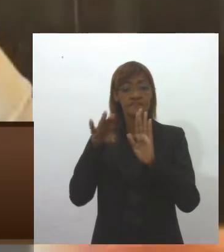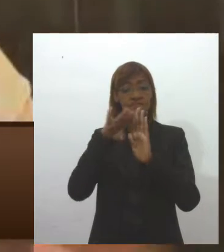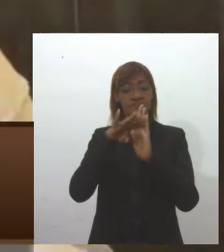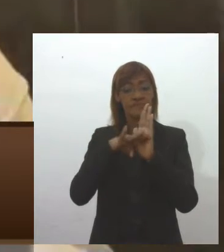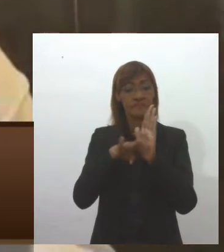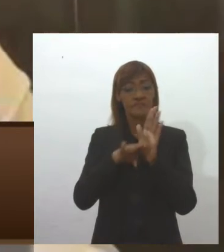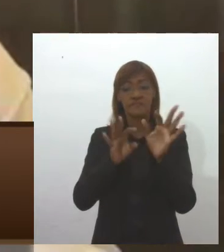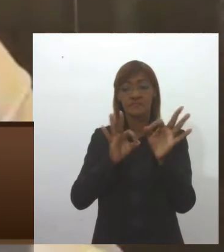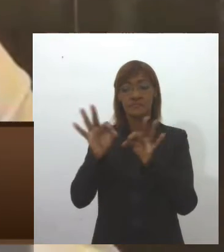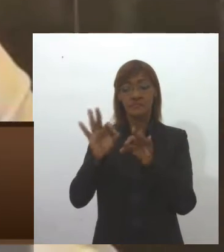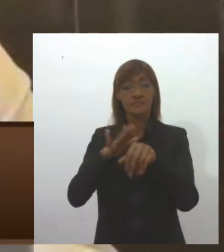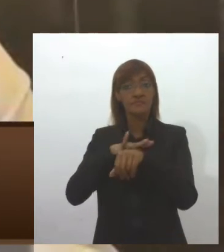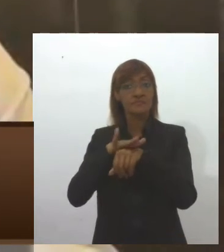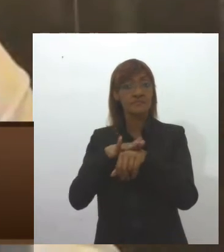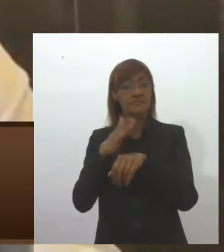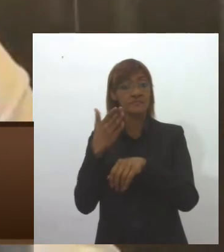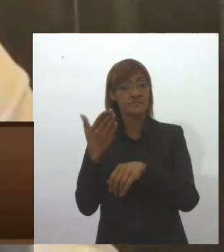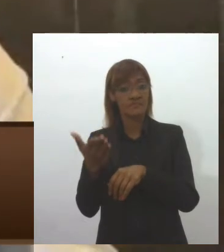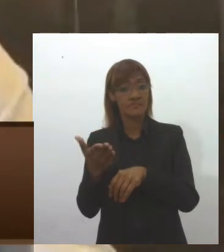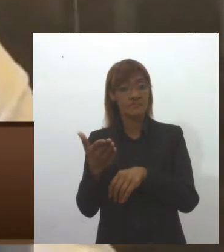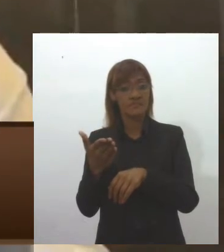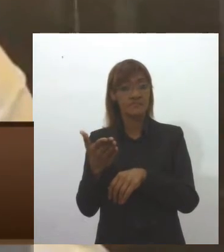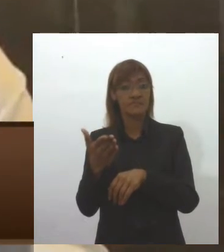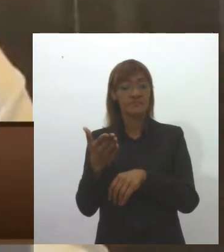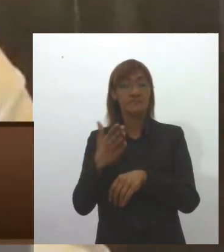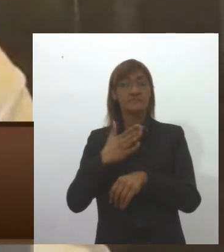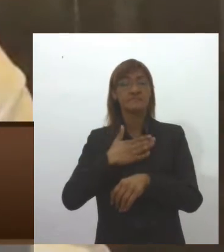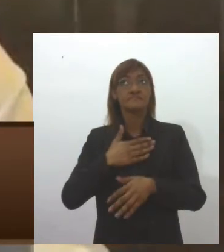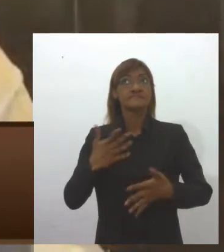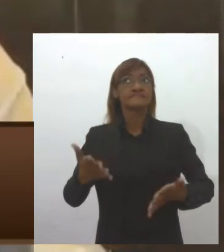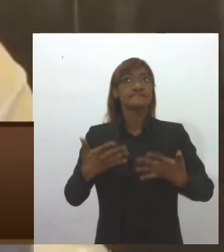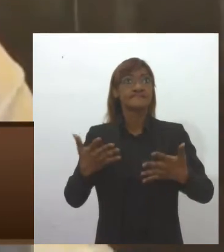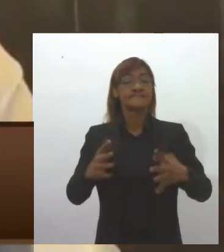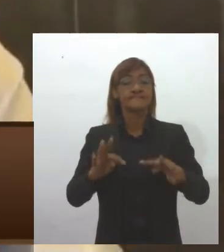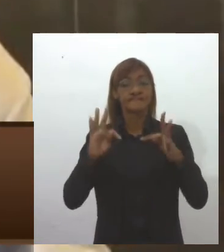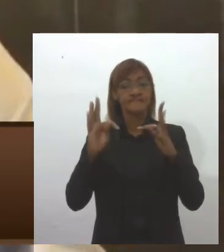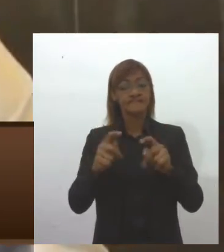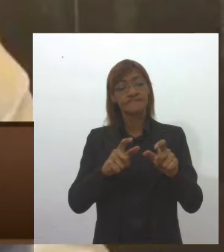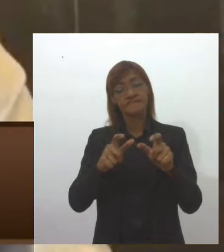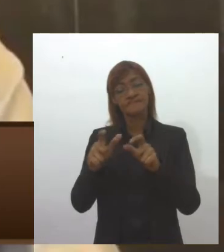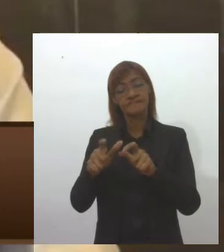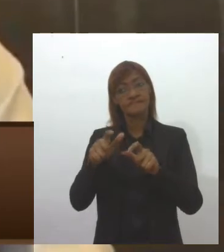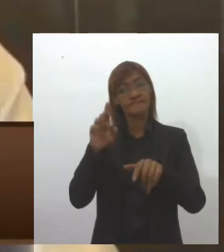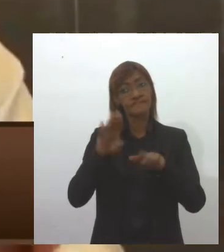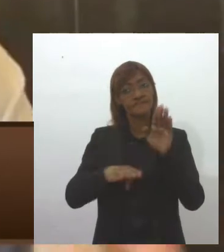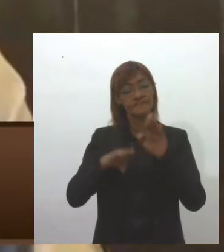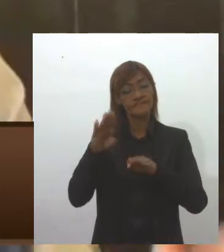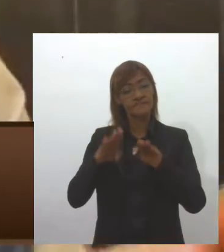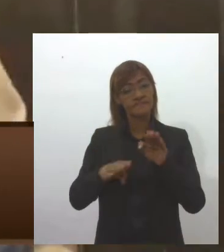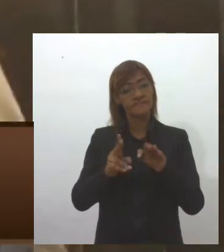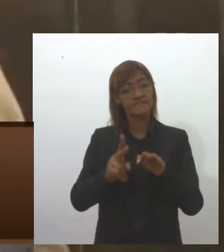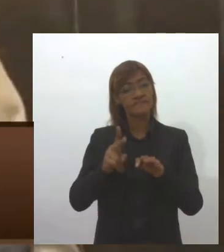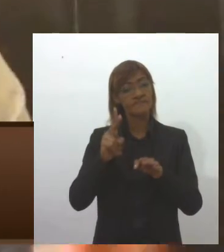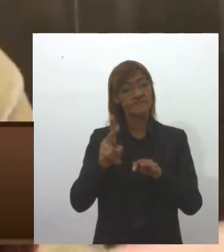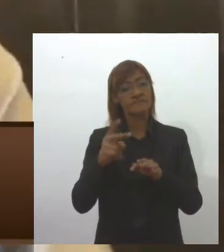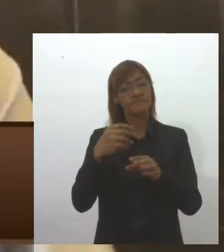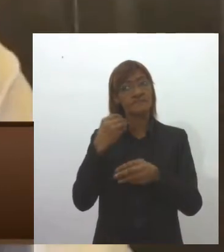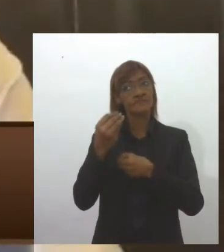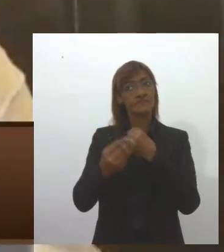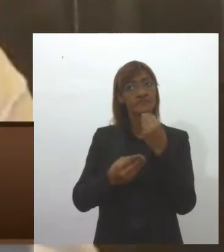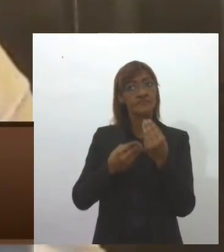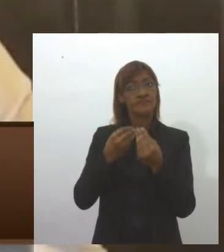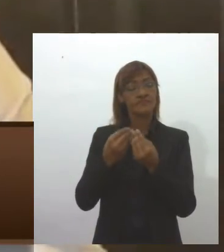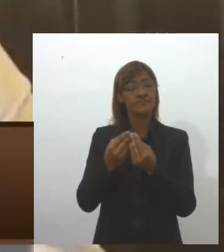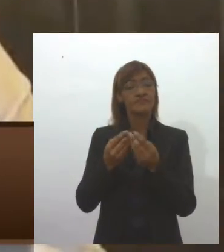falar sobre isso. Isso anima e deixa empolgado todo o setor, dependendo sempre de como estiver a situação